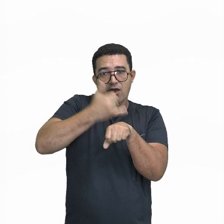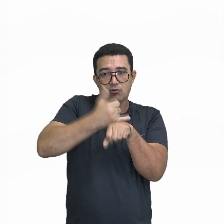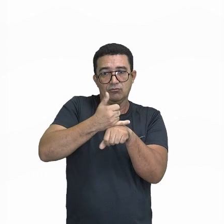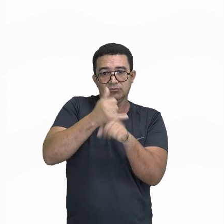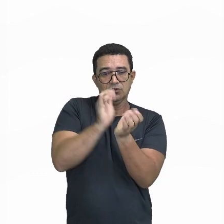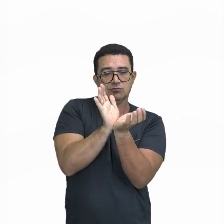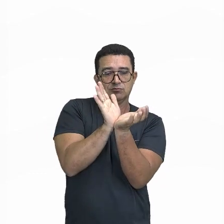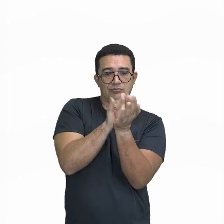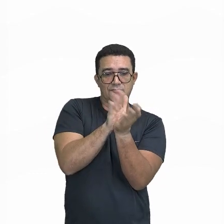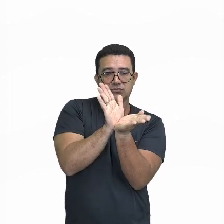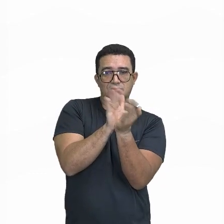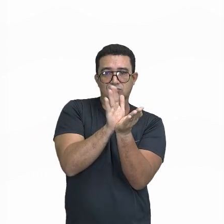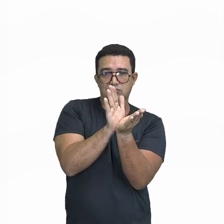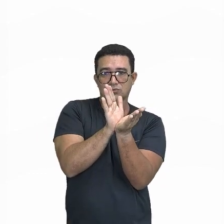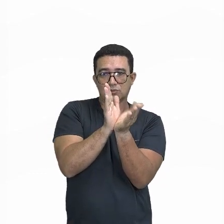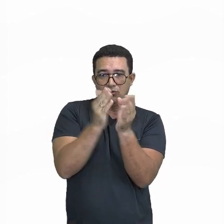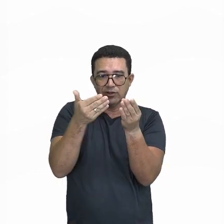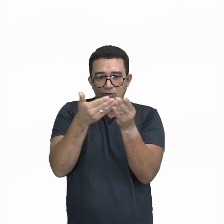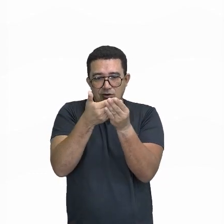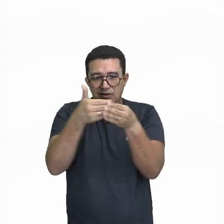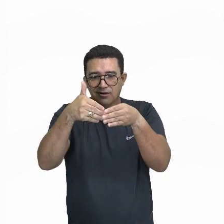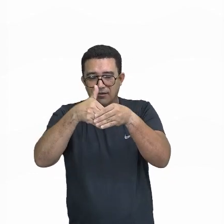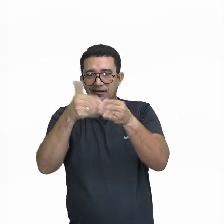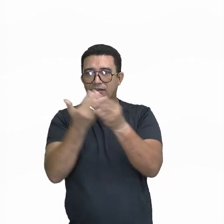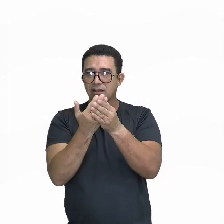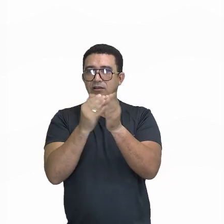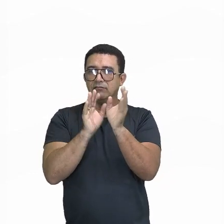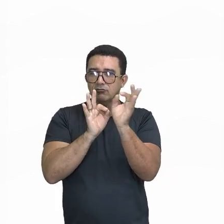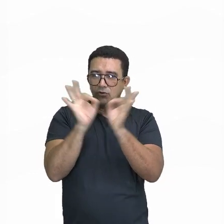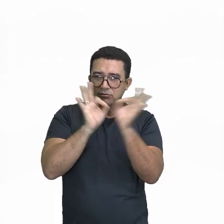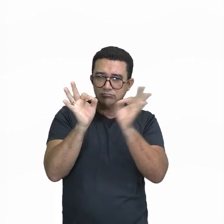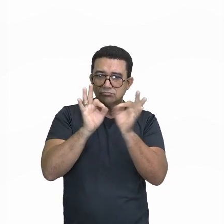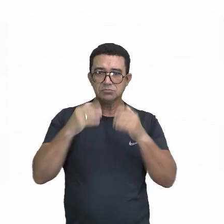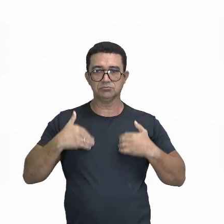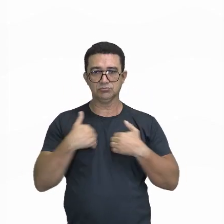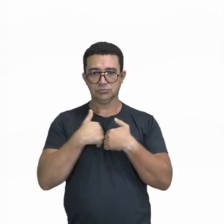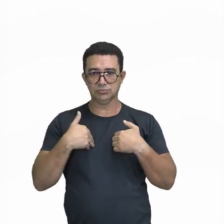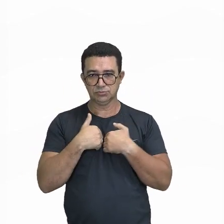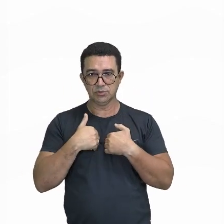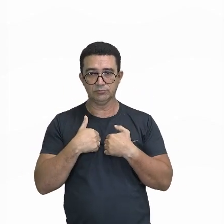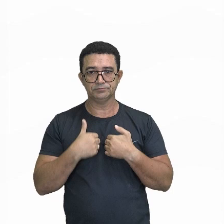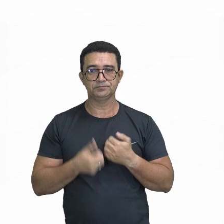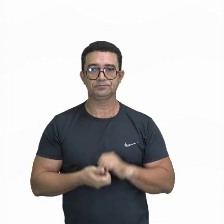conseguir formar novas esculturas, não se